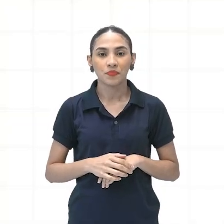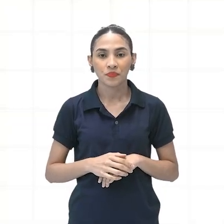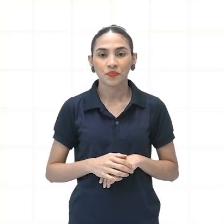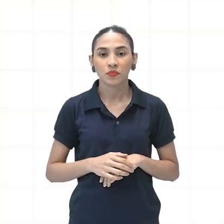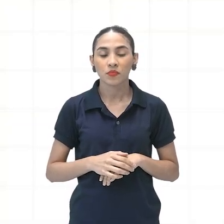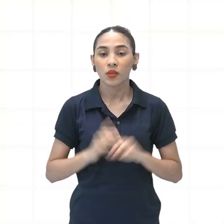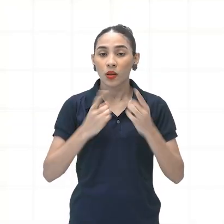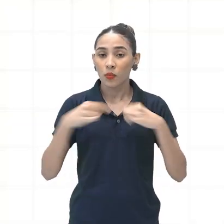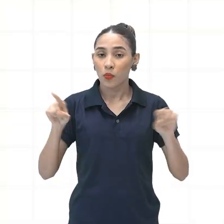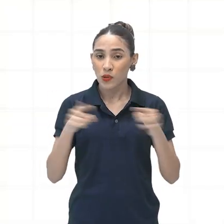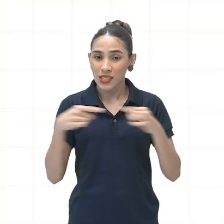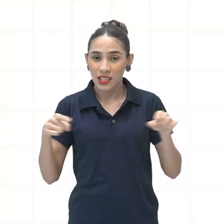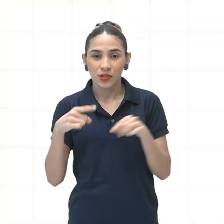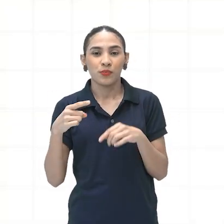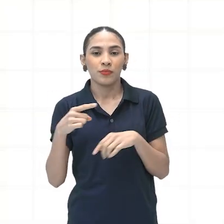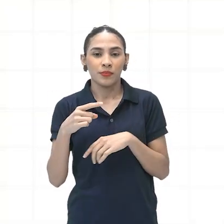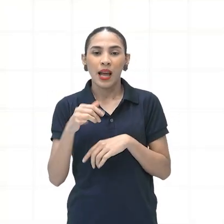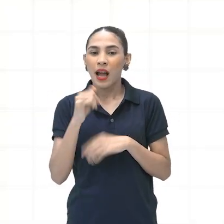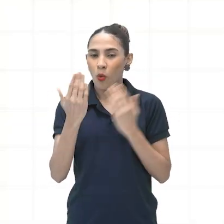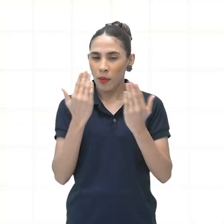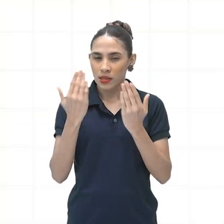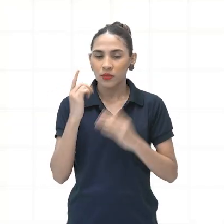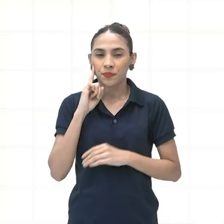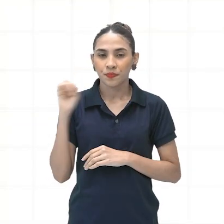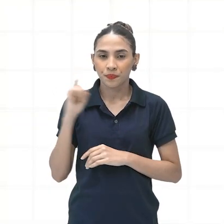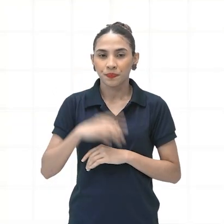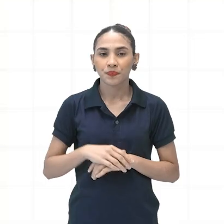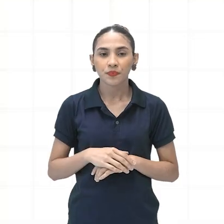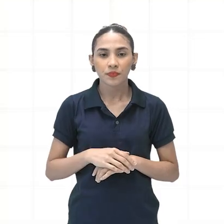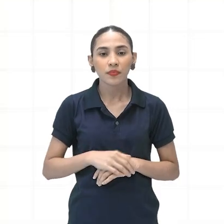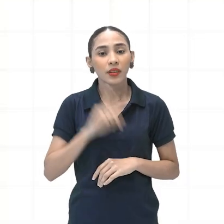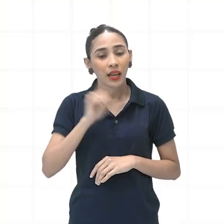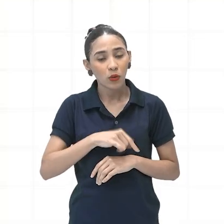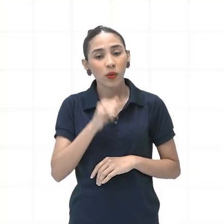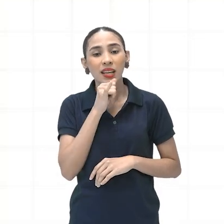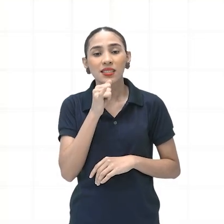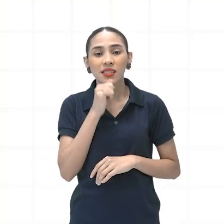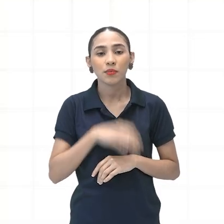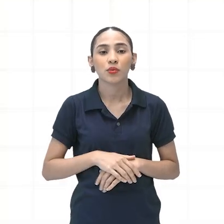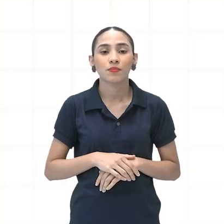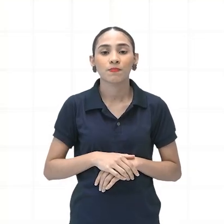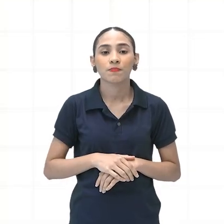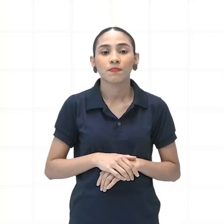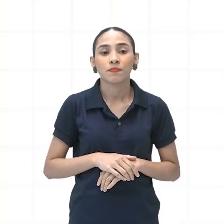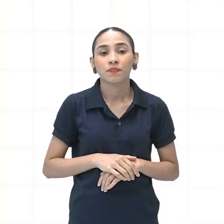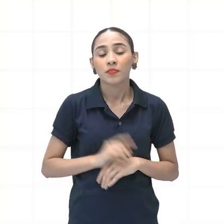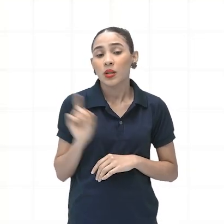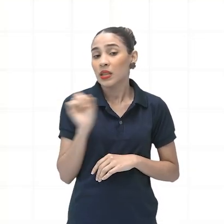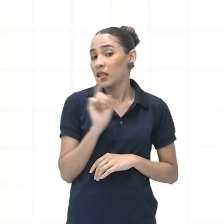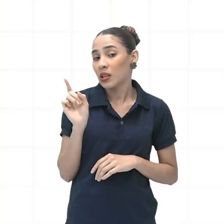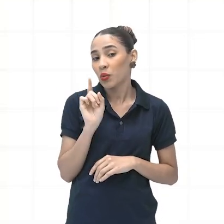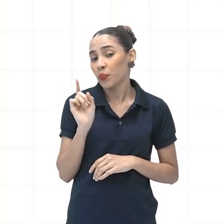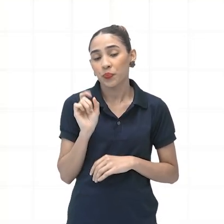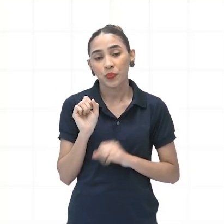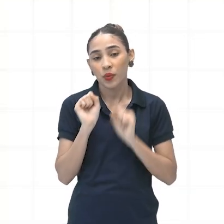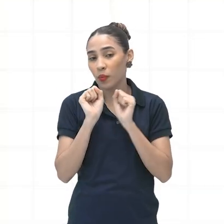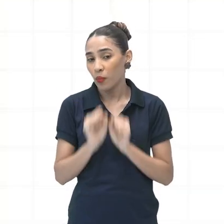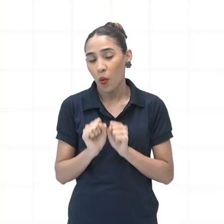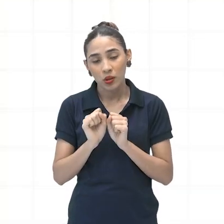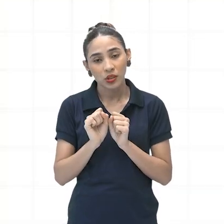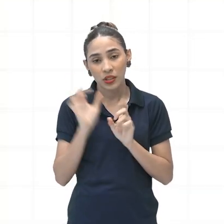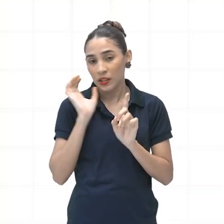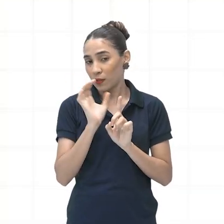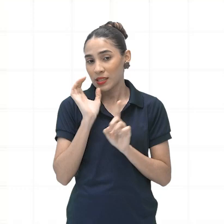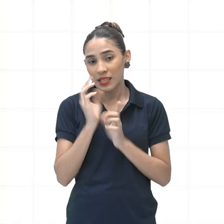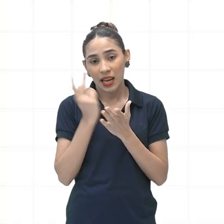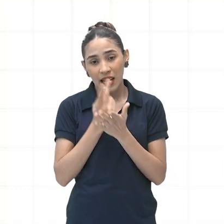dos estilos musicais. Esse gráfico aqui, ó, é o exemplo de um gráfico que ele não pode nos induzir